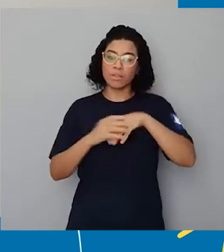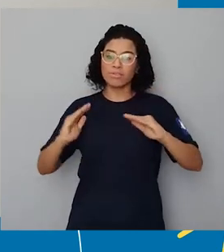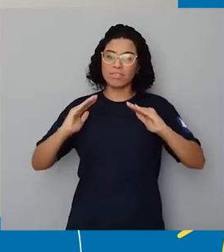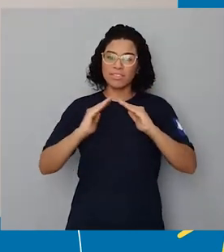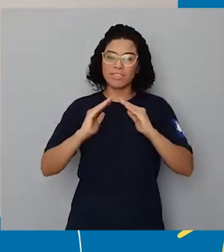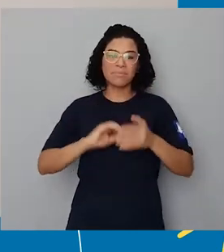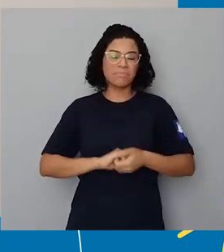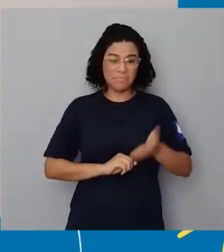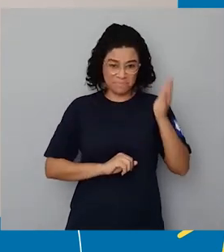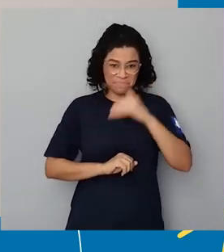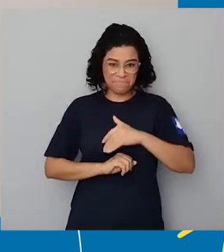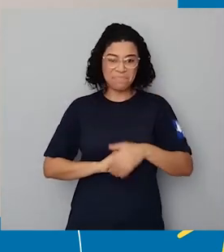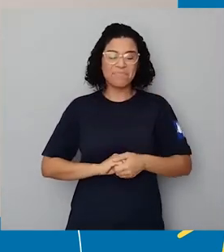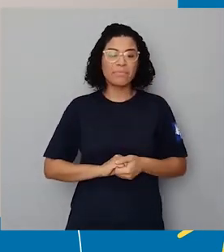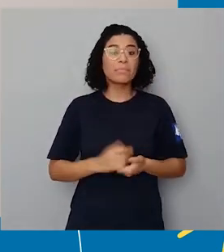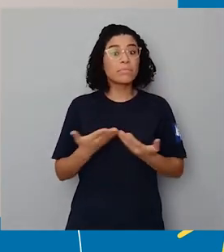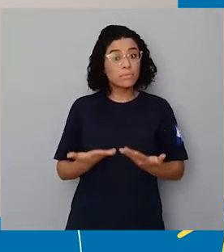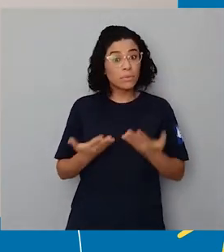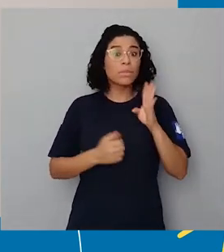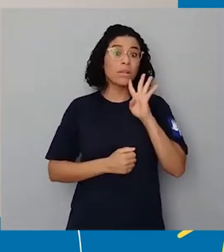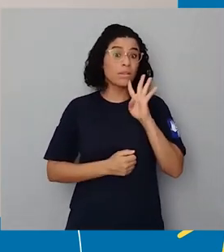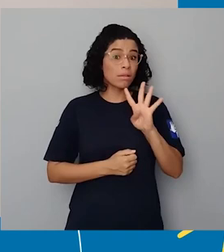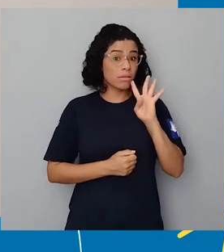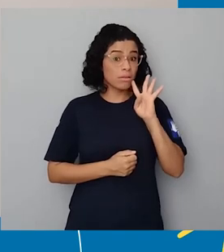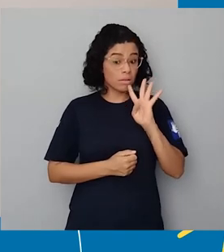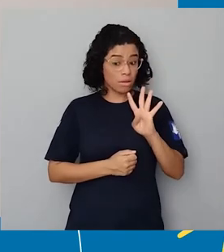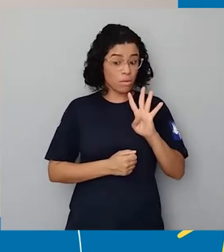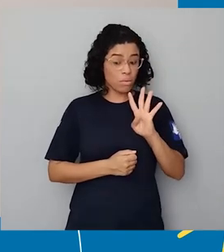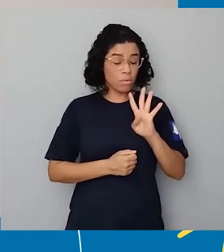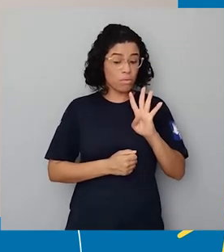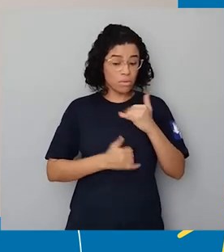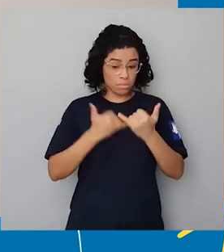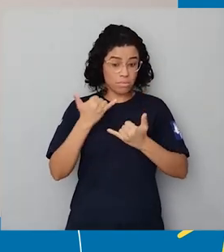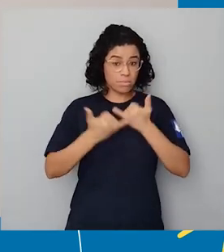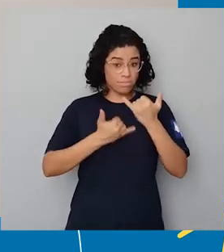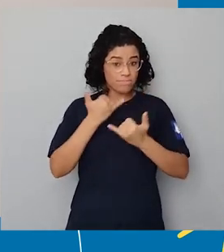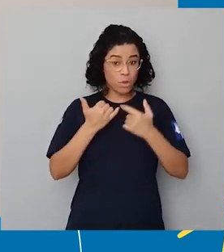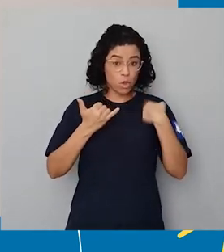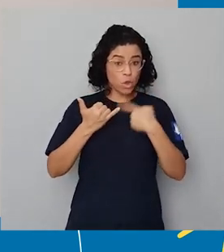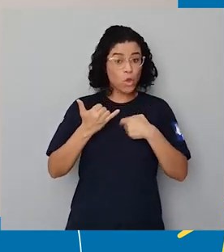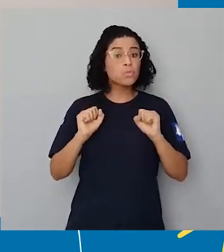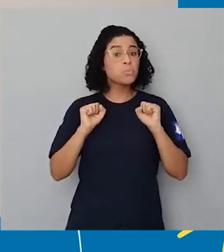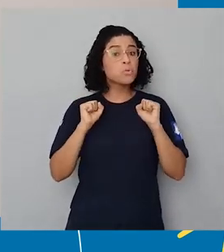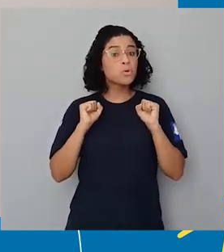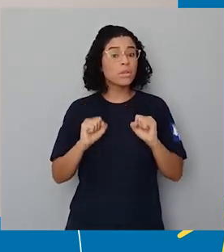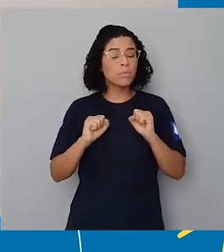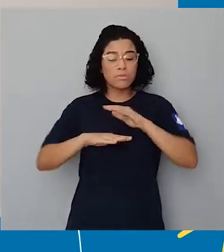Vamos lá? Crianças, o mais legal dessa brincadeira, meu mestre mandou, é que nós